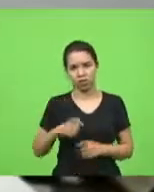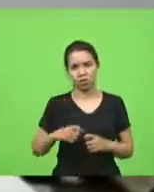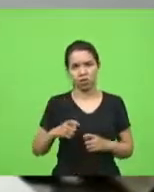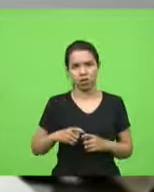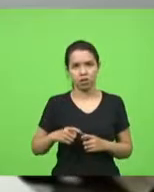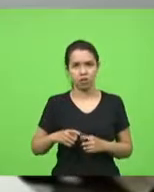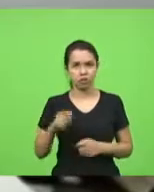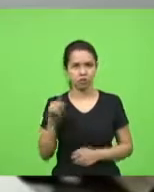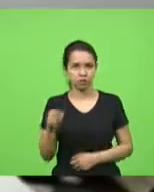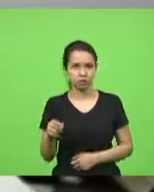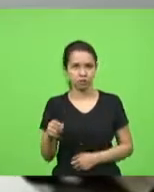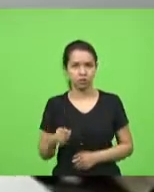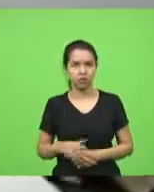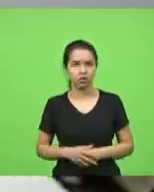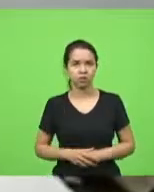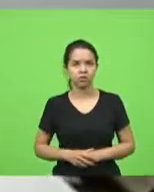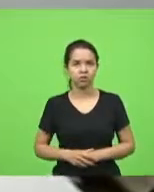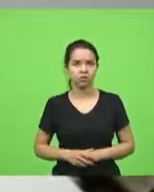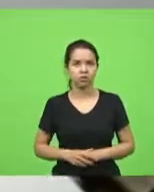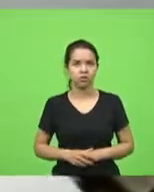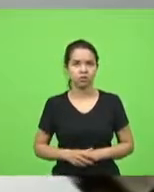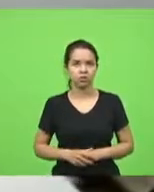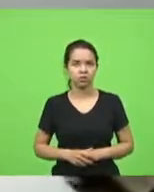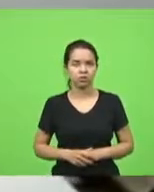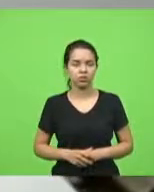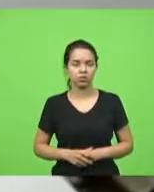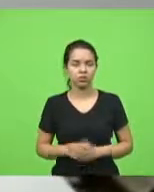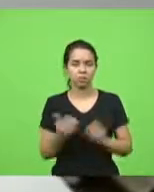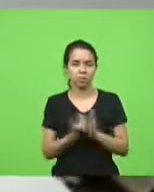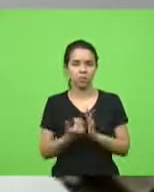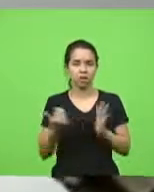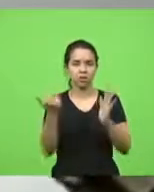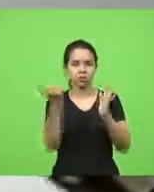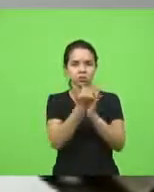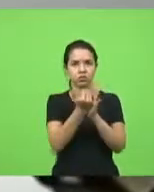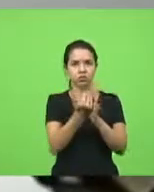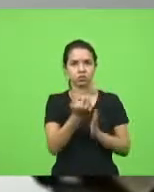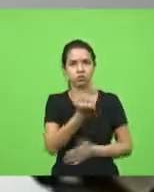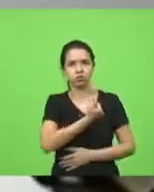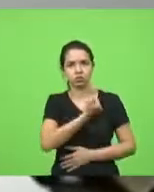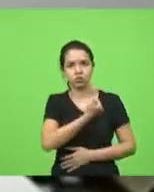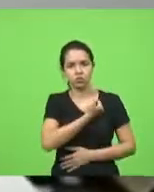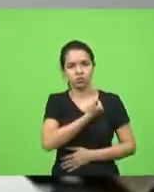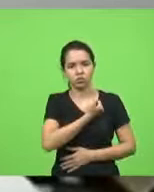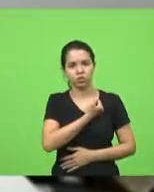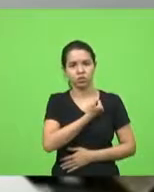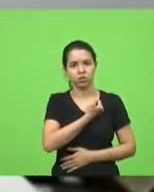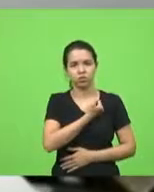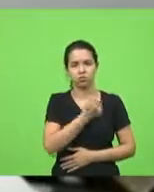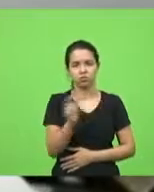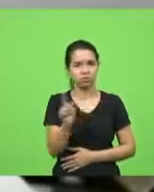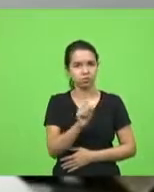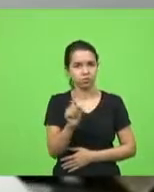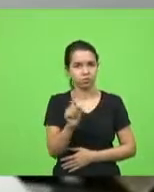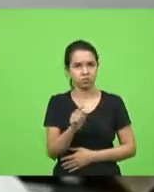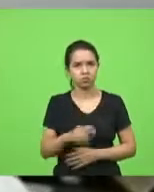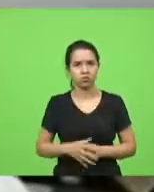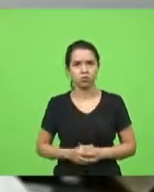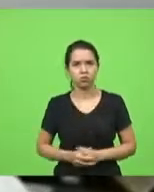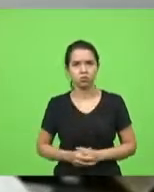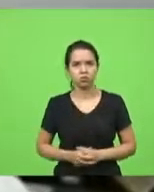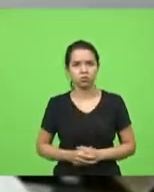era muito mais do que apenas mais um número de tantos esses 300 mil. Mas vocês